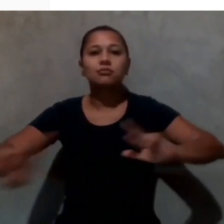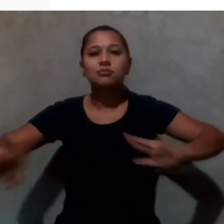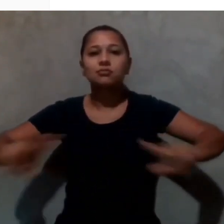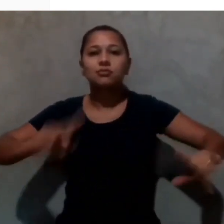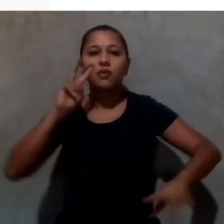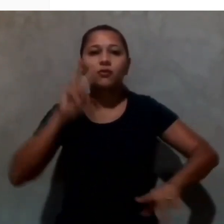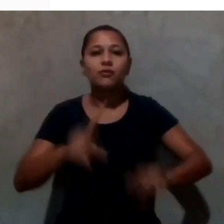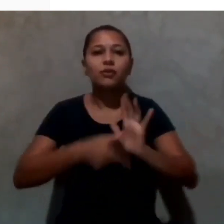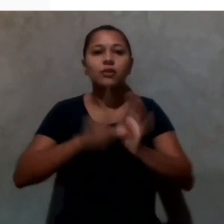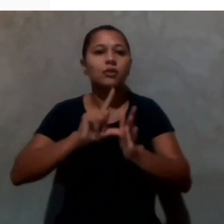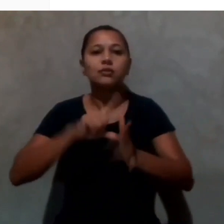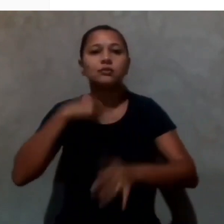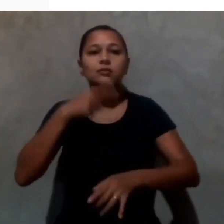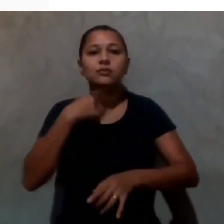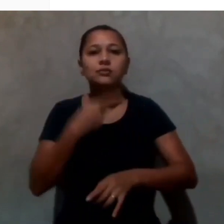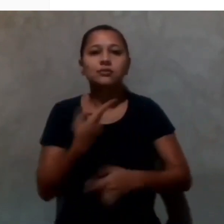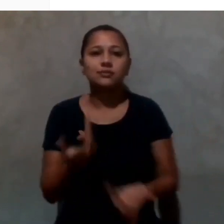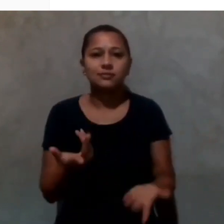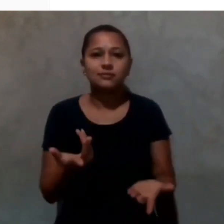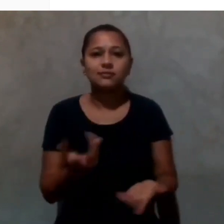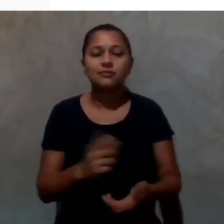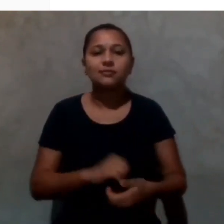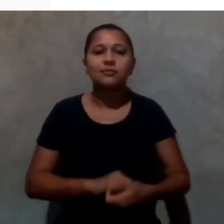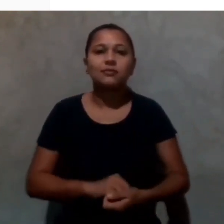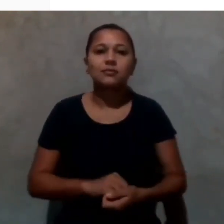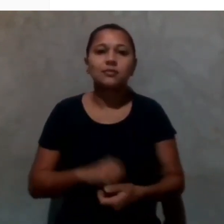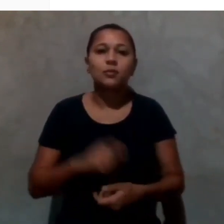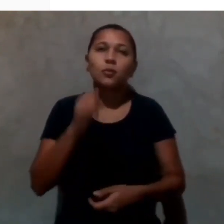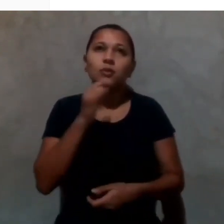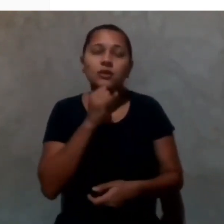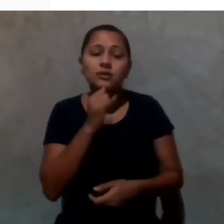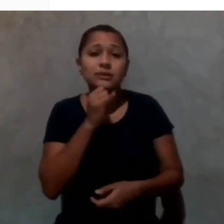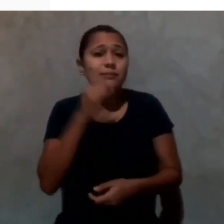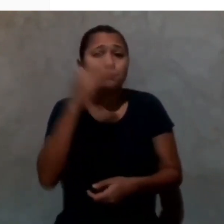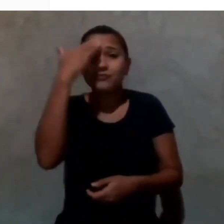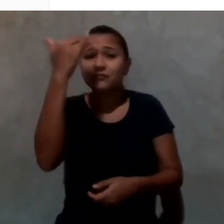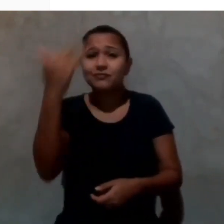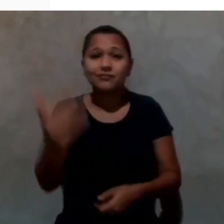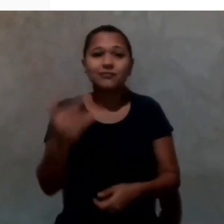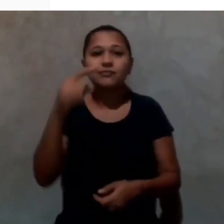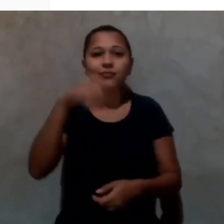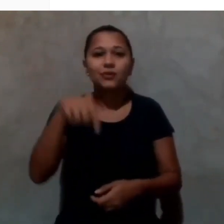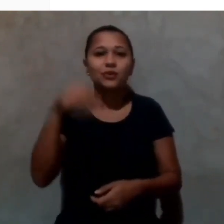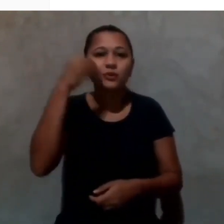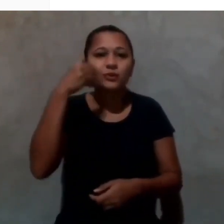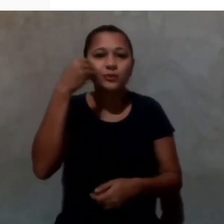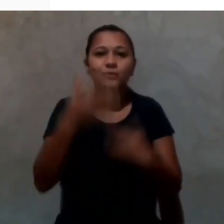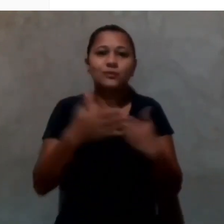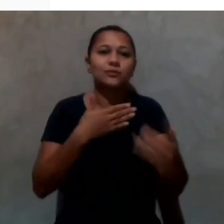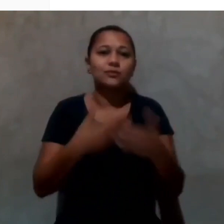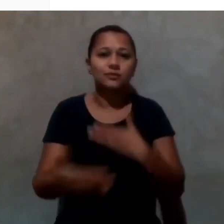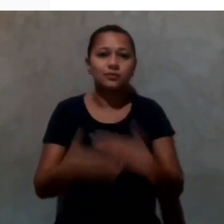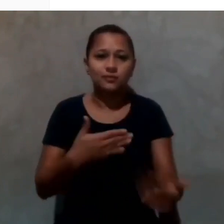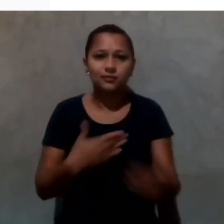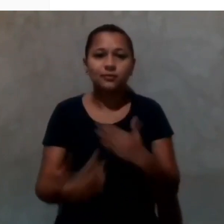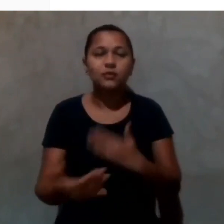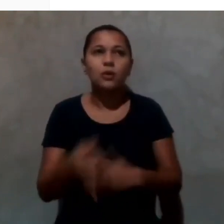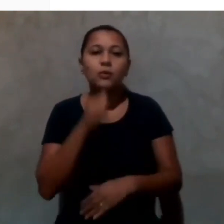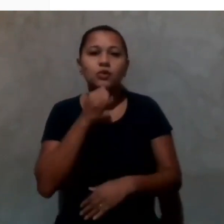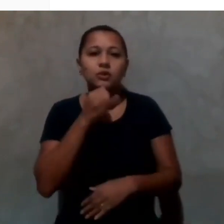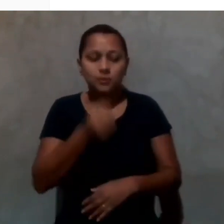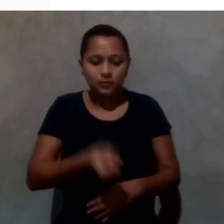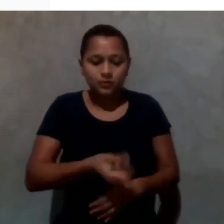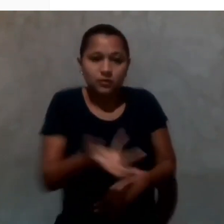exemplos clássicos de experimentos aleatórios. No caso do dado, os resultados possíveis são os números de 1 a 6, no caso